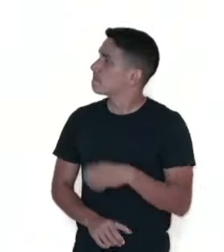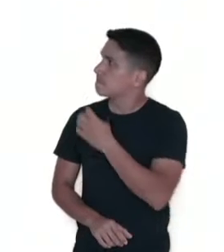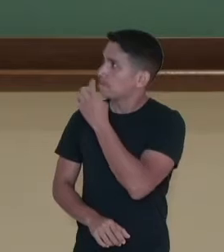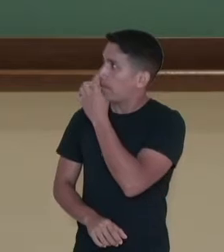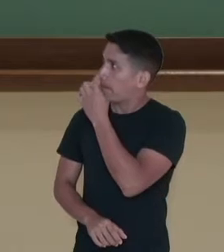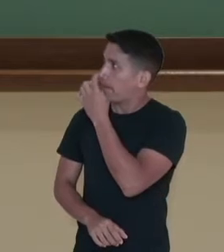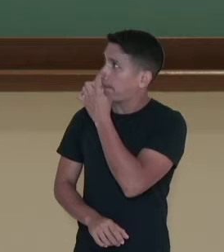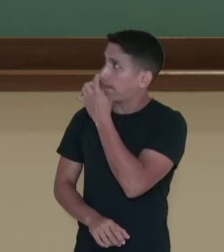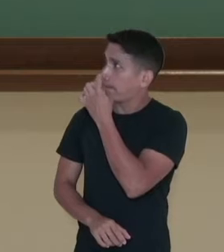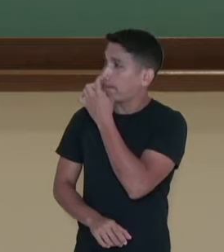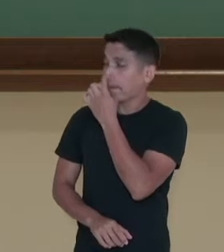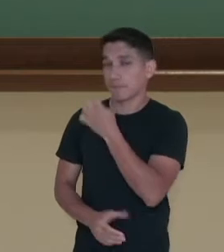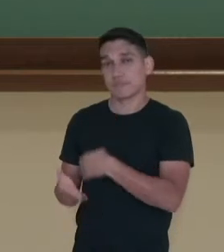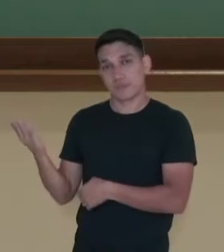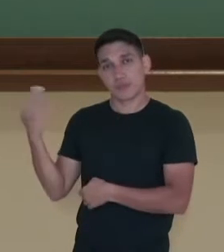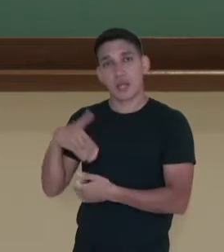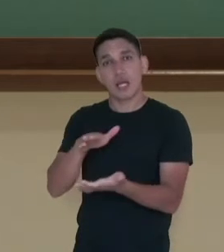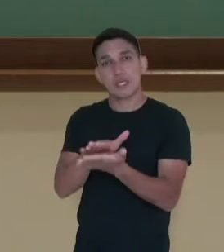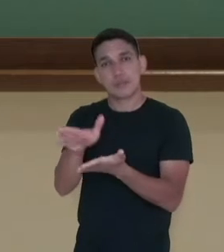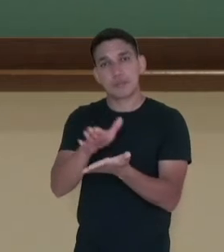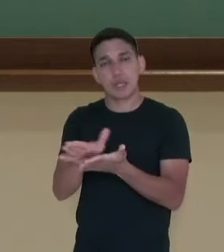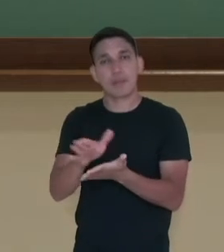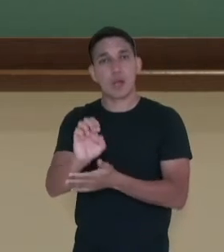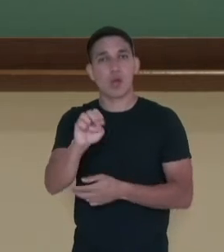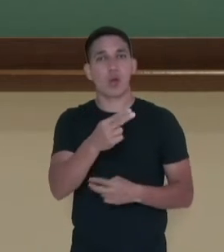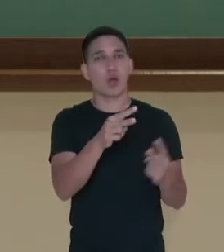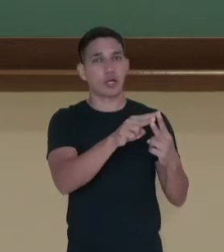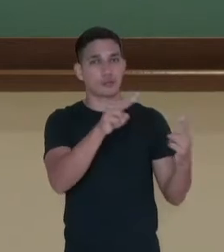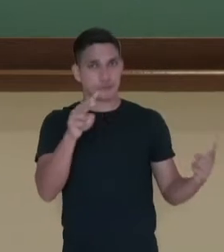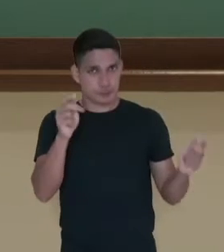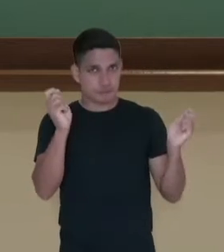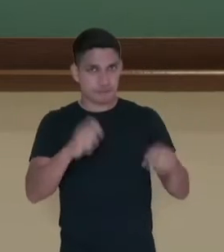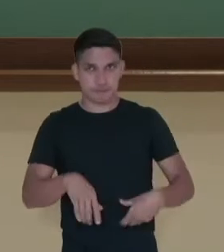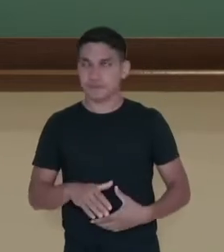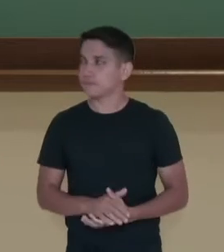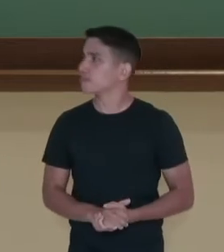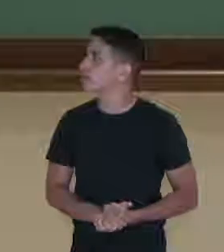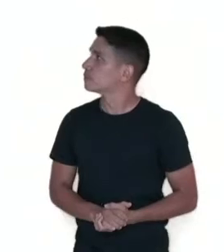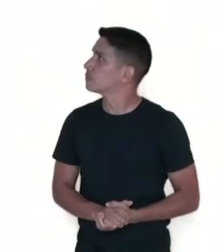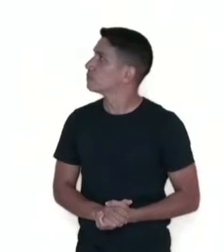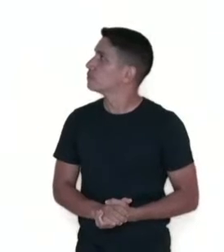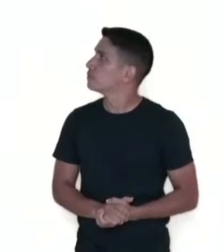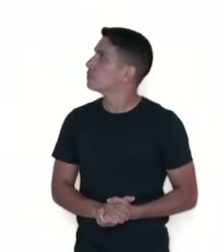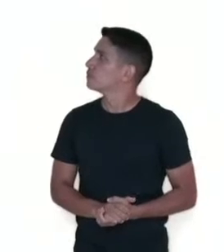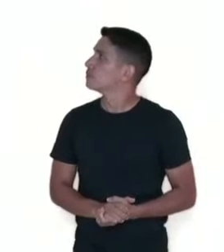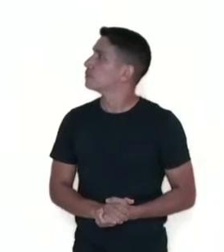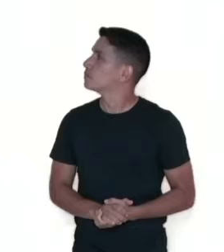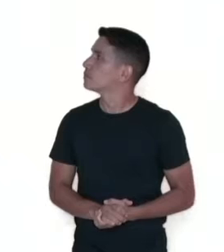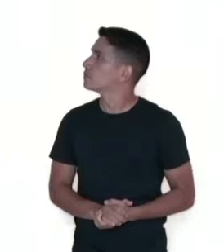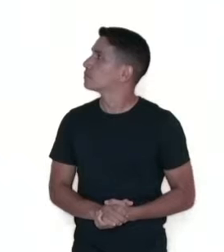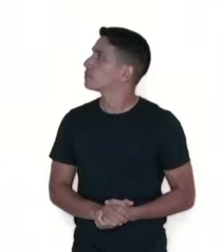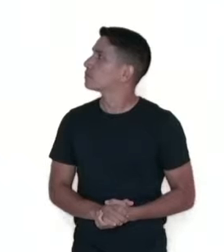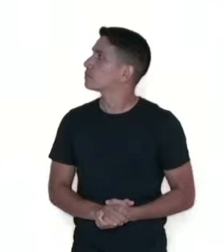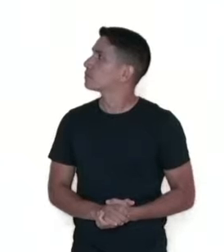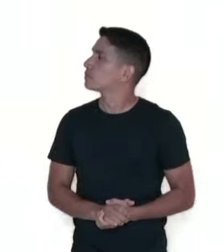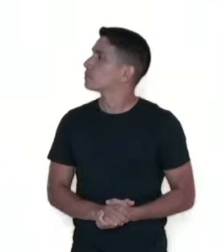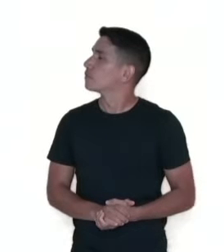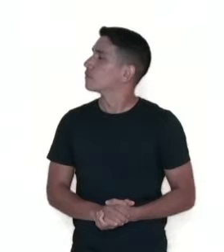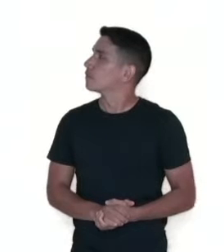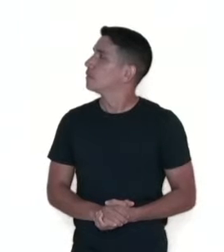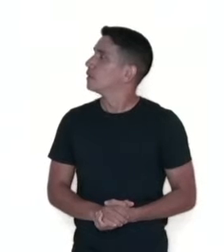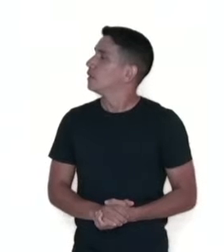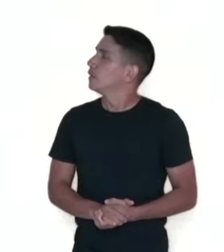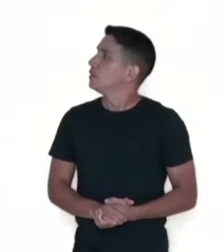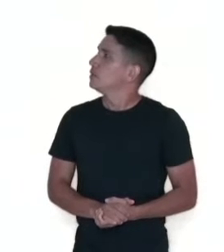digitales, material impresso, material digital, tienen como objetivo principal chamar a atenção de